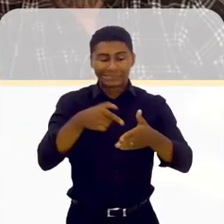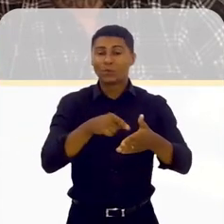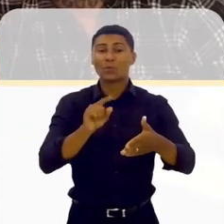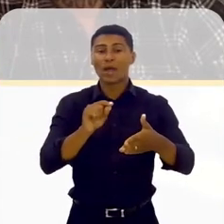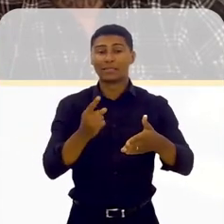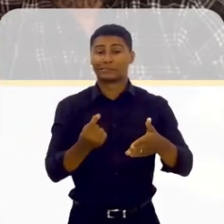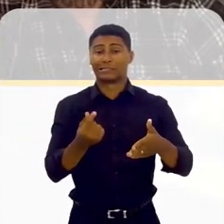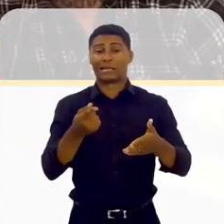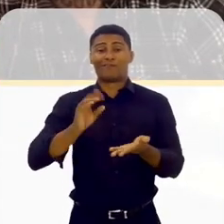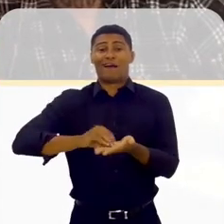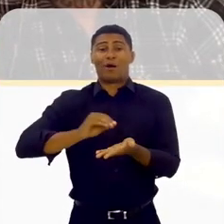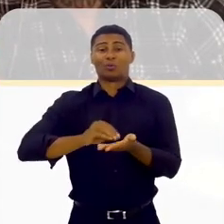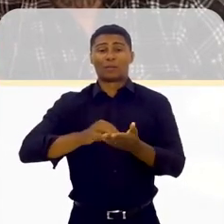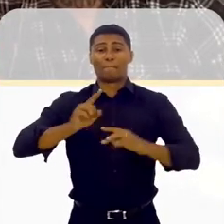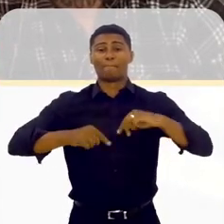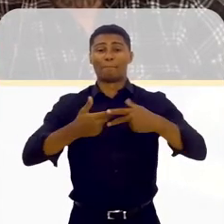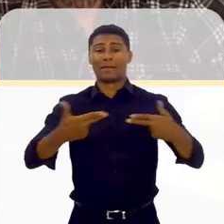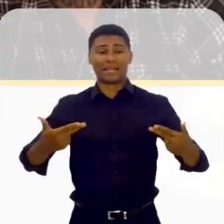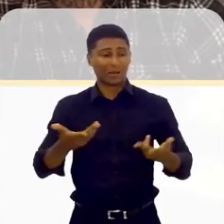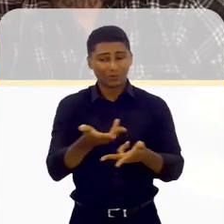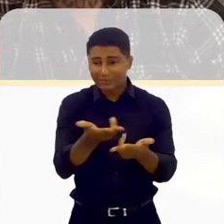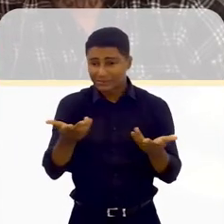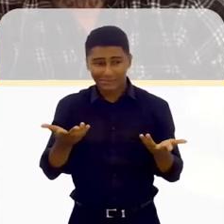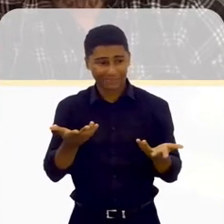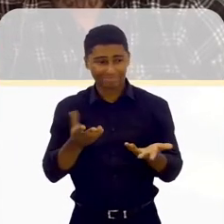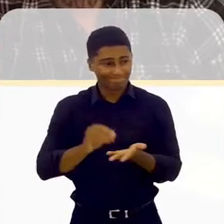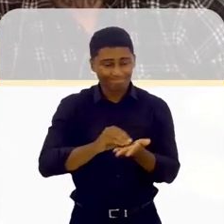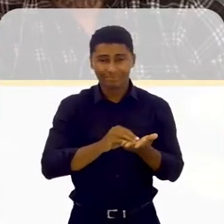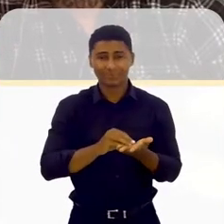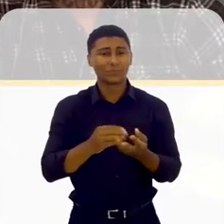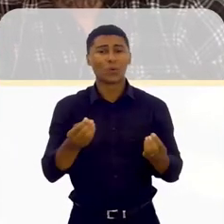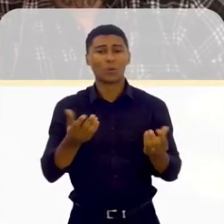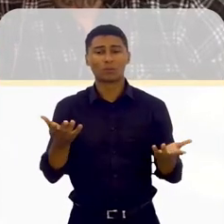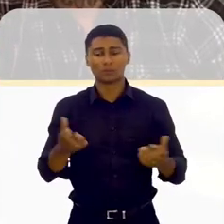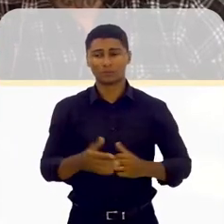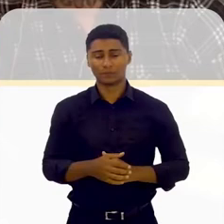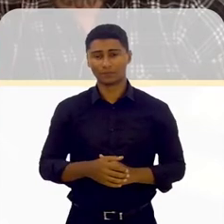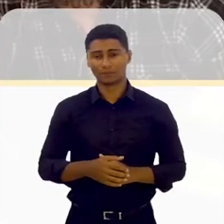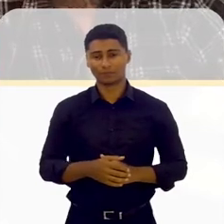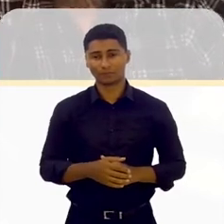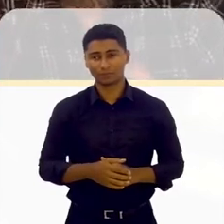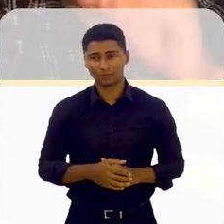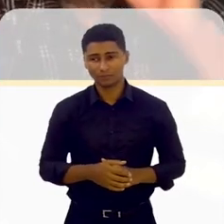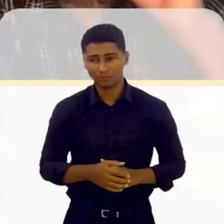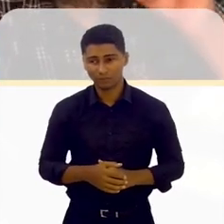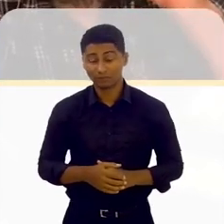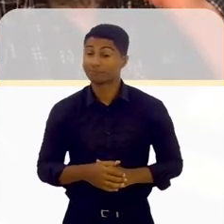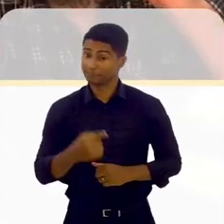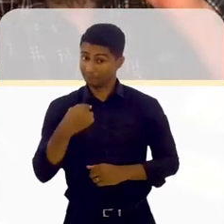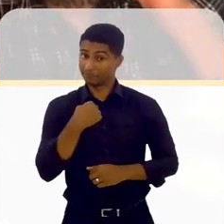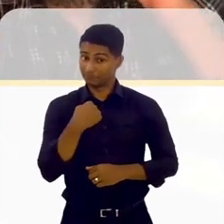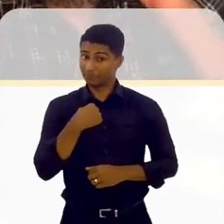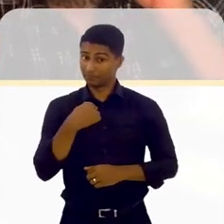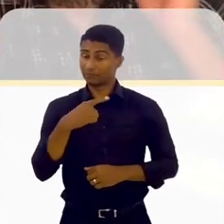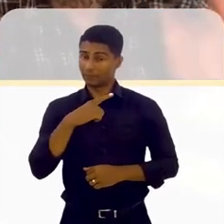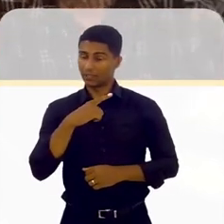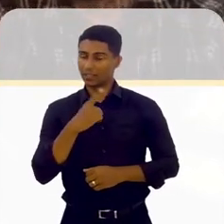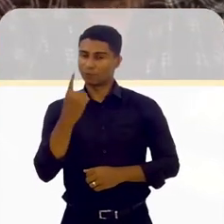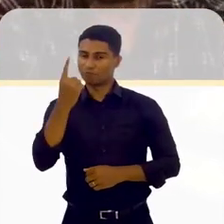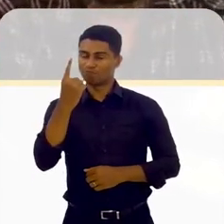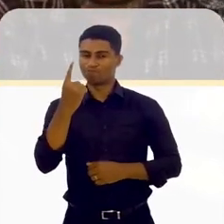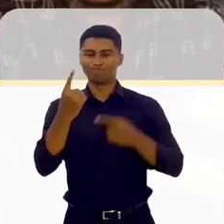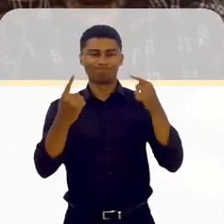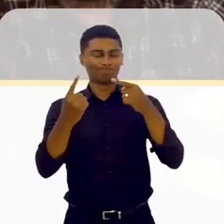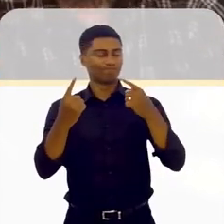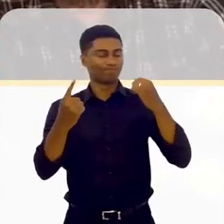ter equipamento para mostrar a tua arte? Cara, Certo. eu tenho um negócio comigo